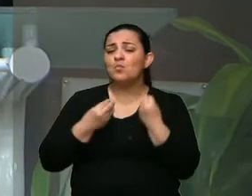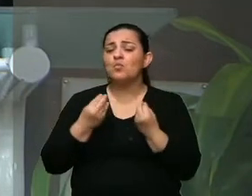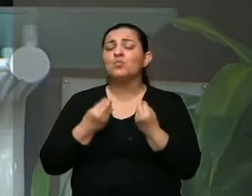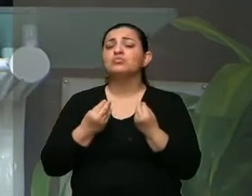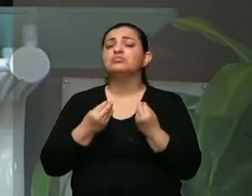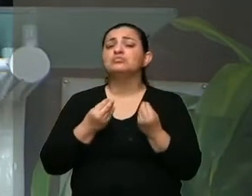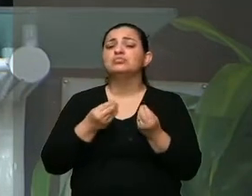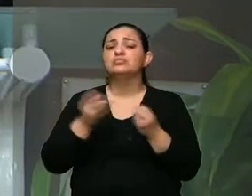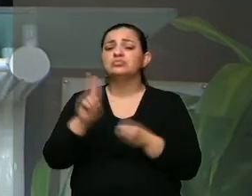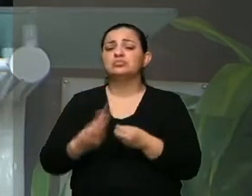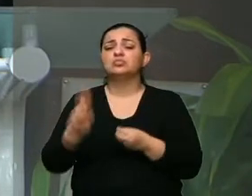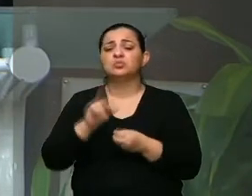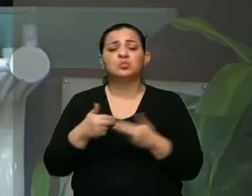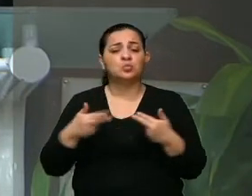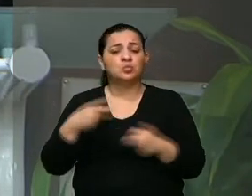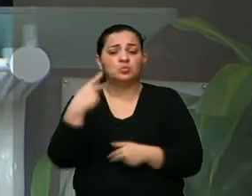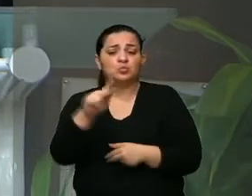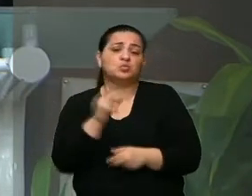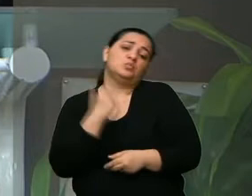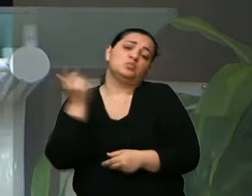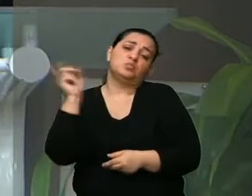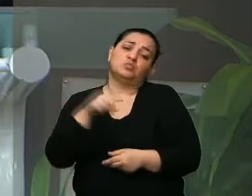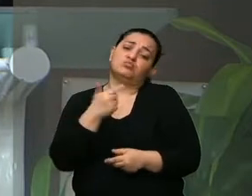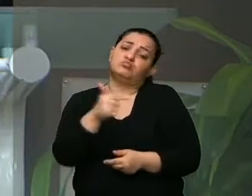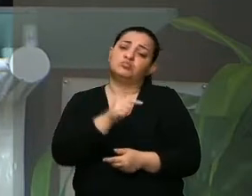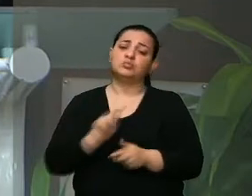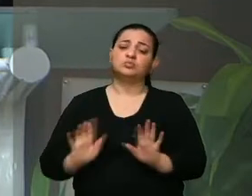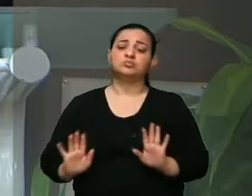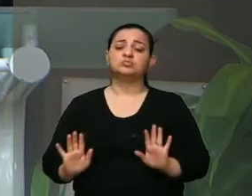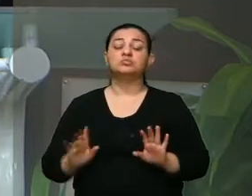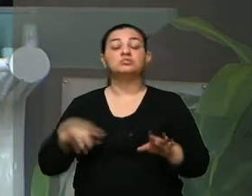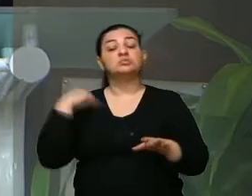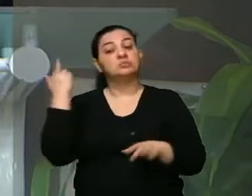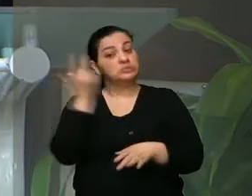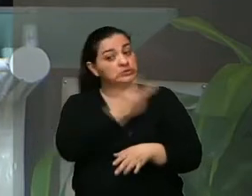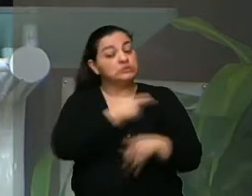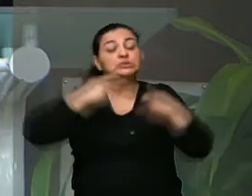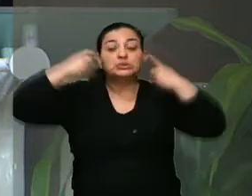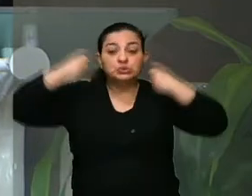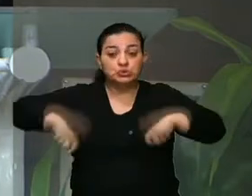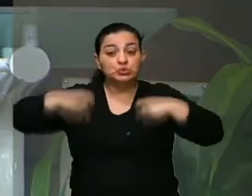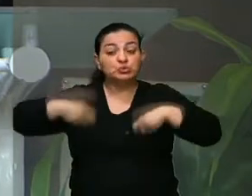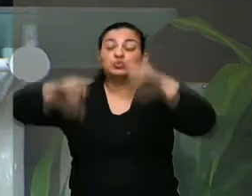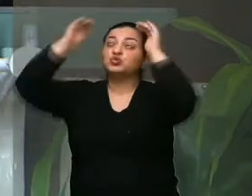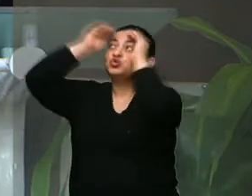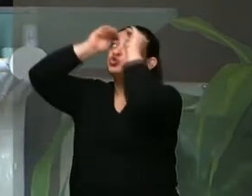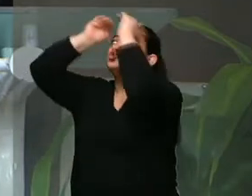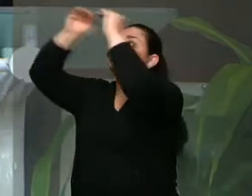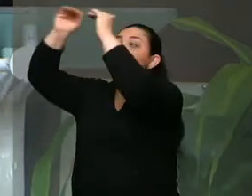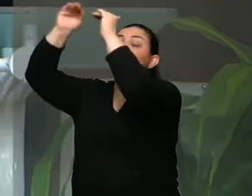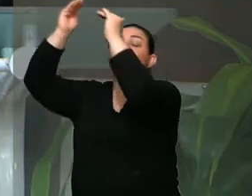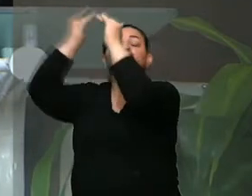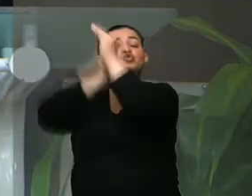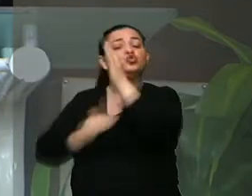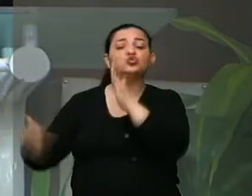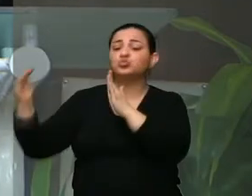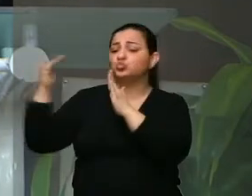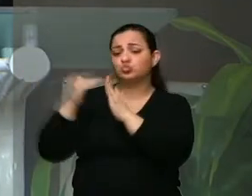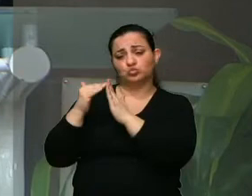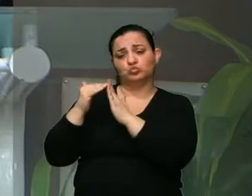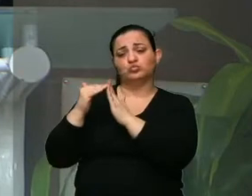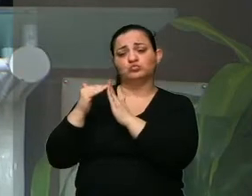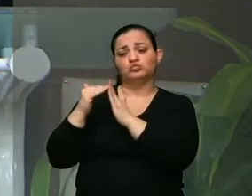o que não é teu então nós devemos ser obedientes a deus em tudo